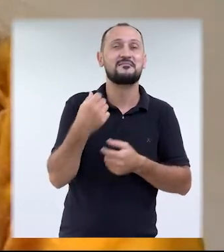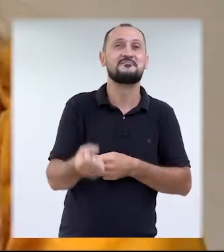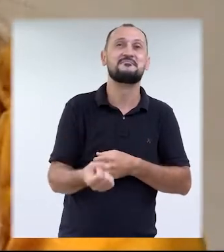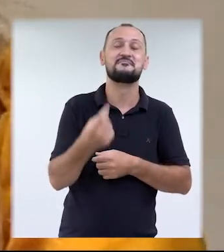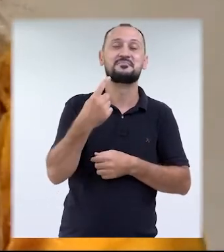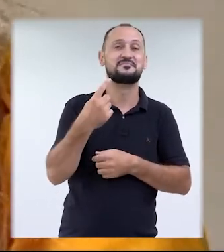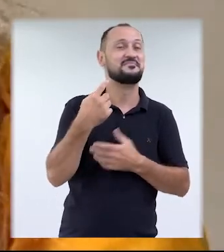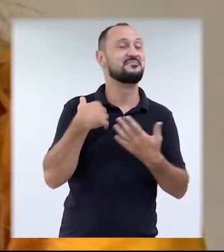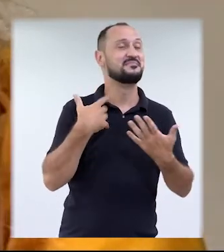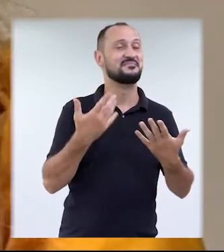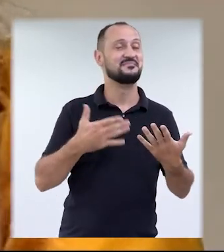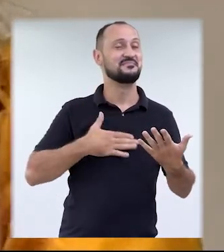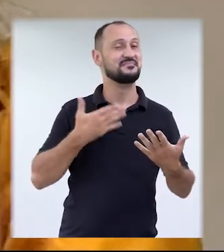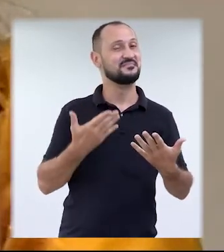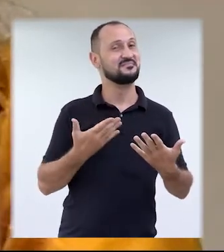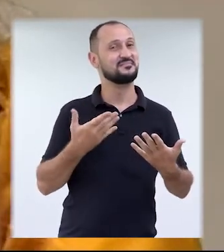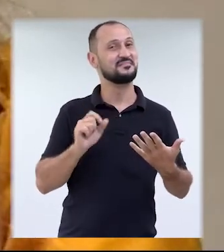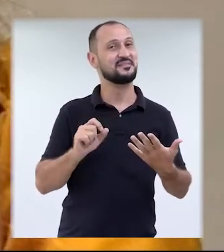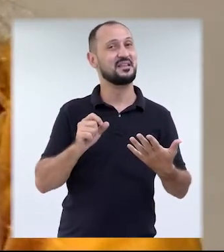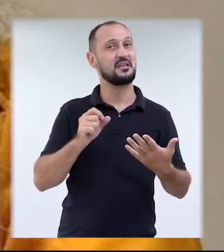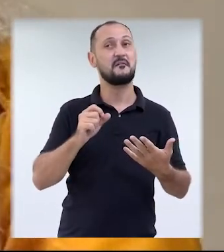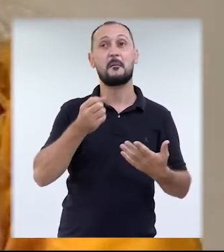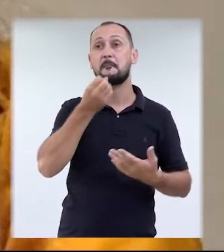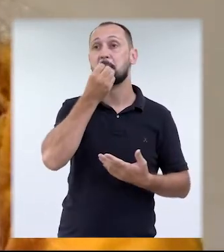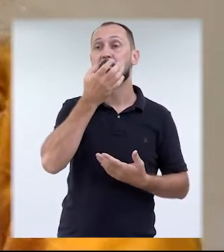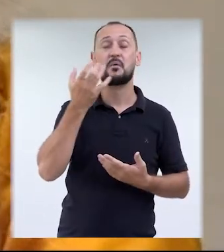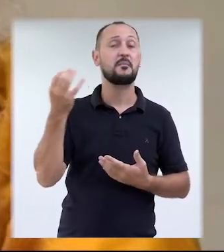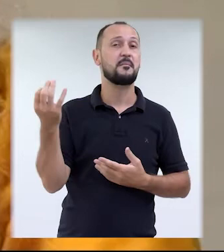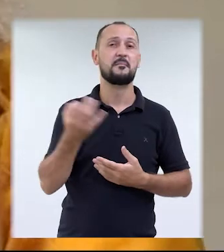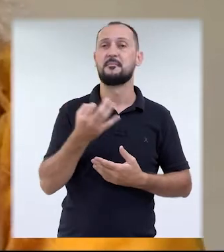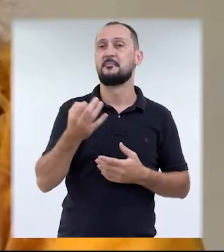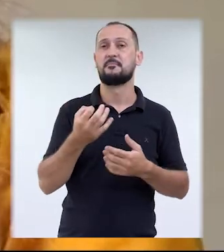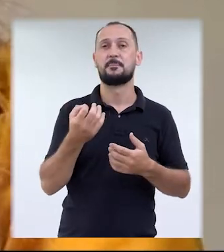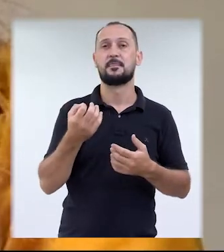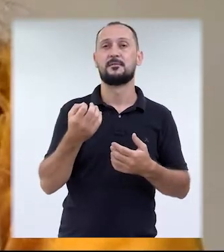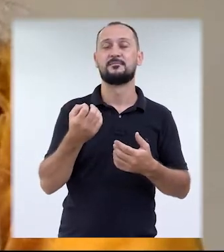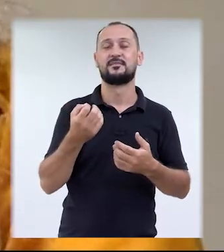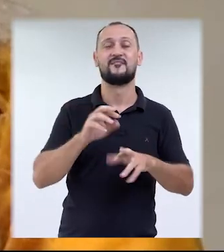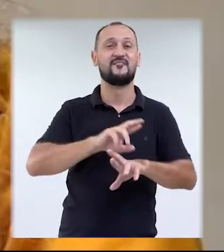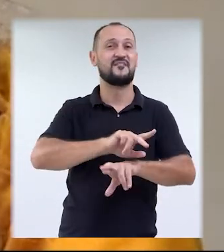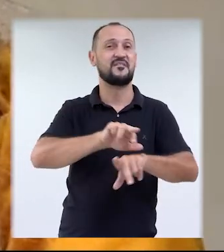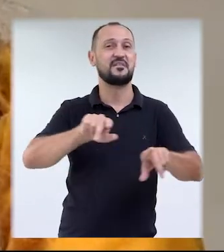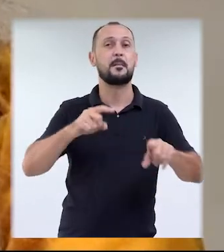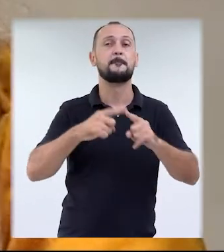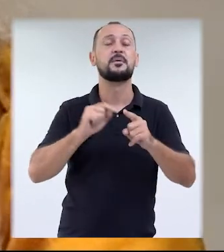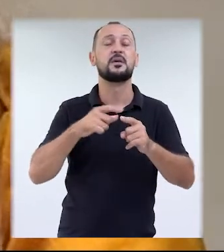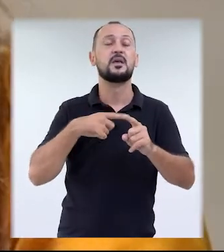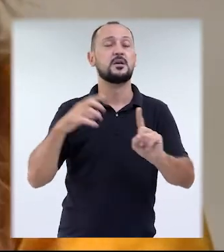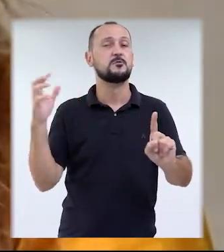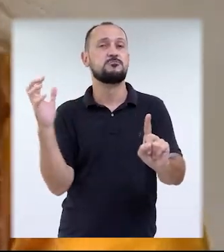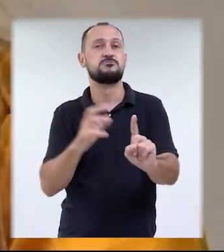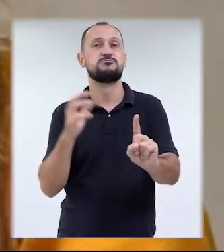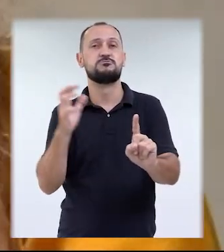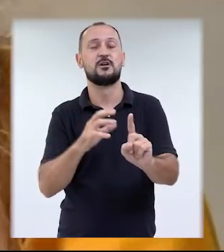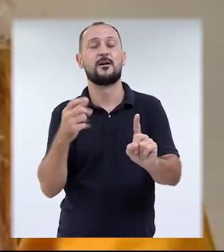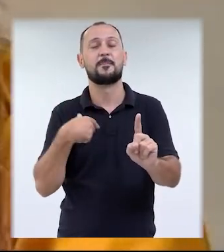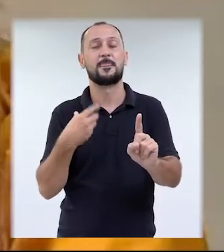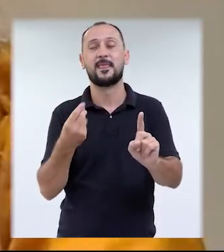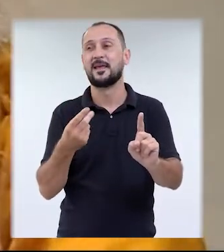me surpreendeu muito e foi bem rica essa experiência, porque eu pude entender que realmente isso mobiliza